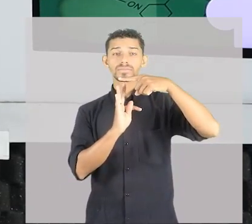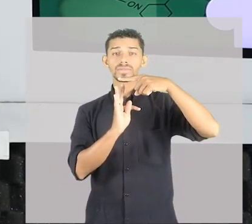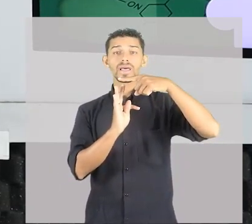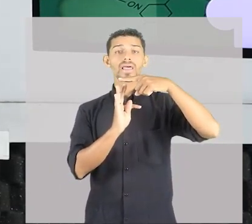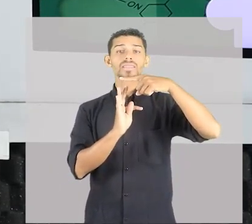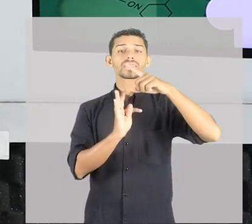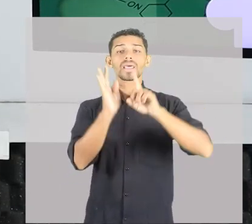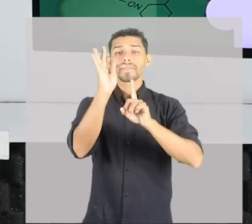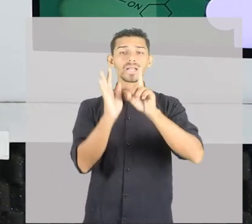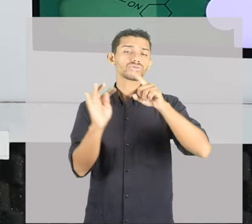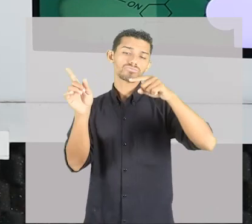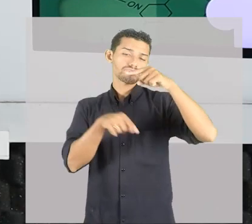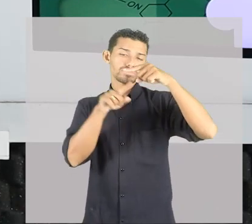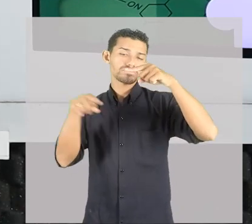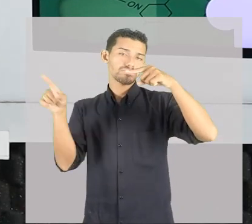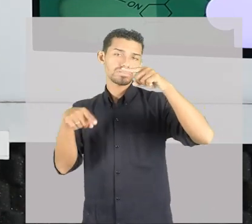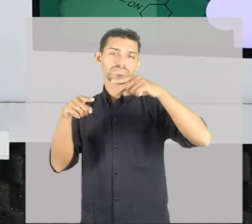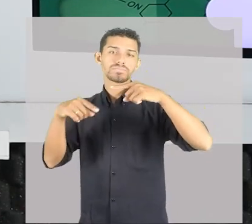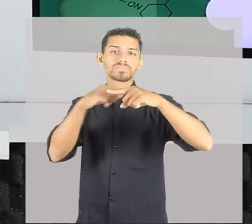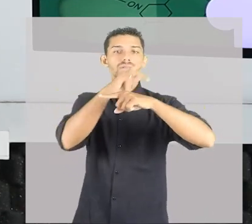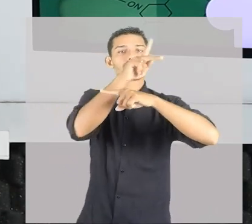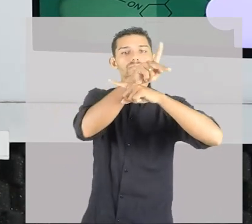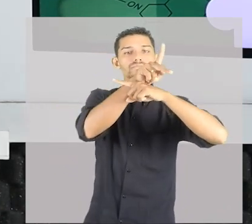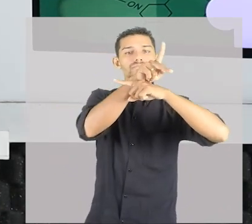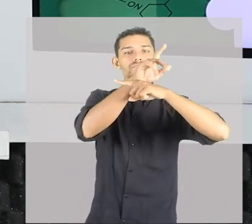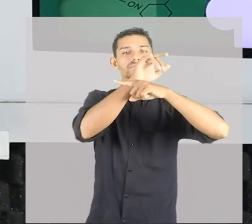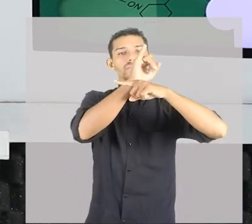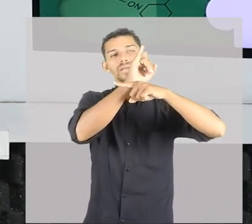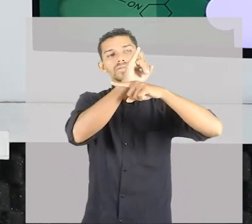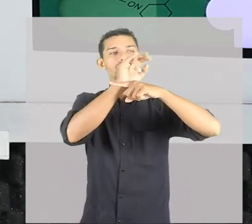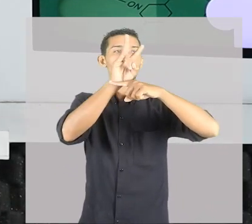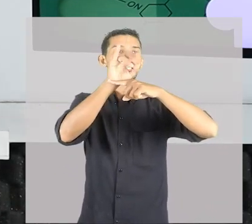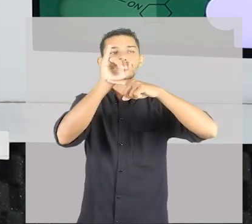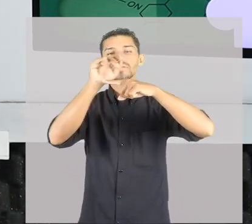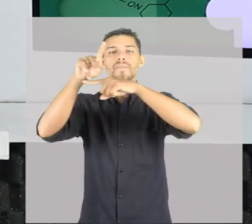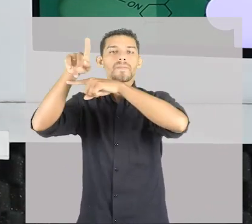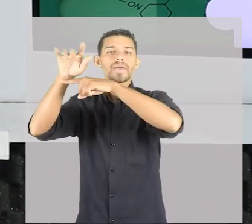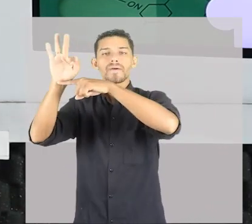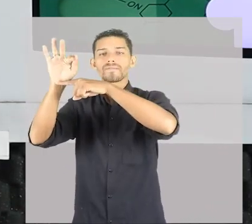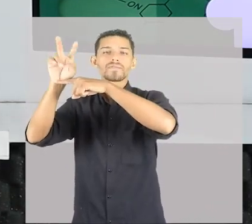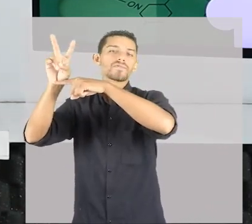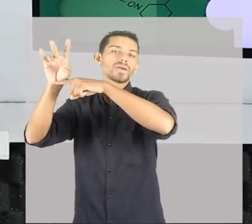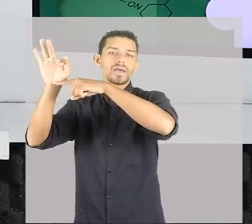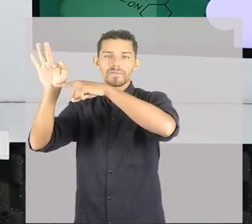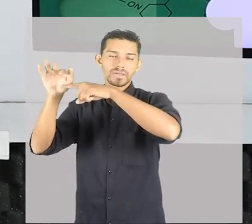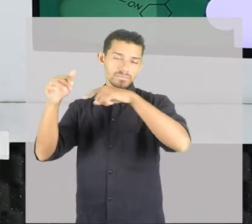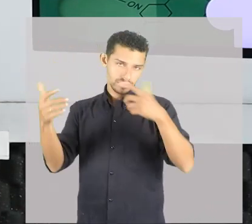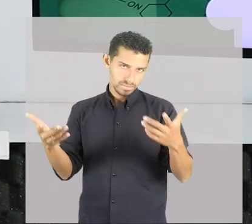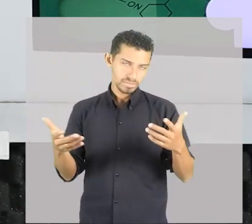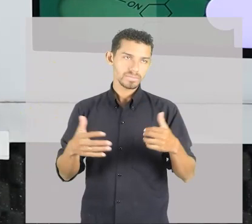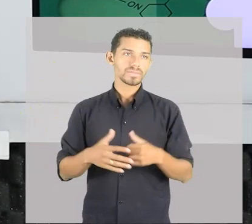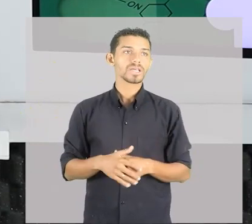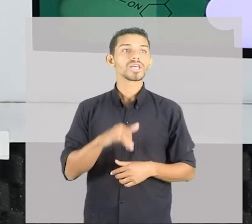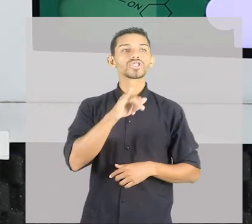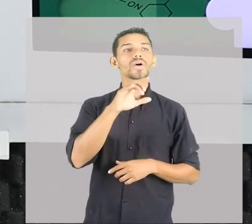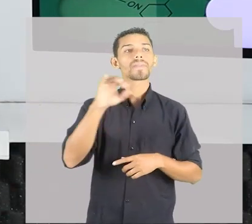eem volume isobárica pressão constante sobra volume por